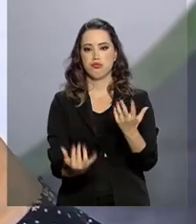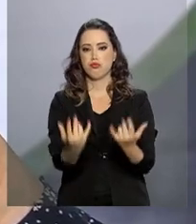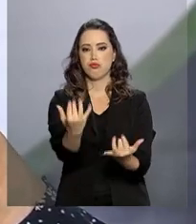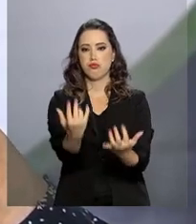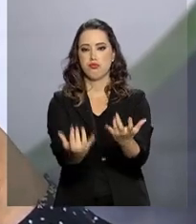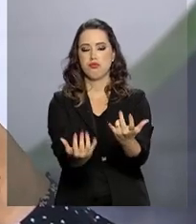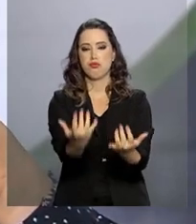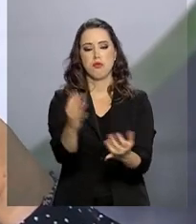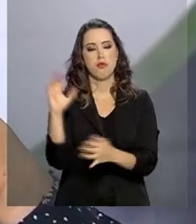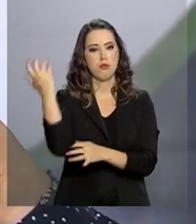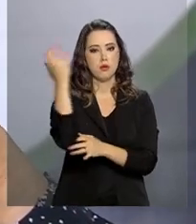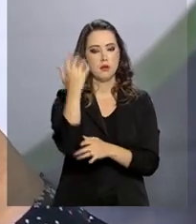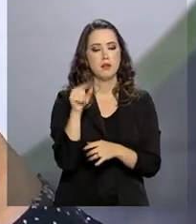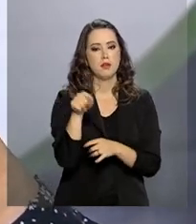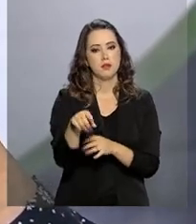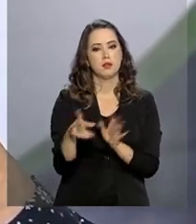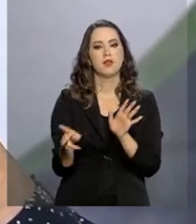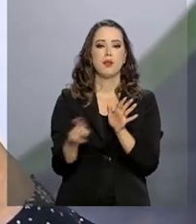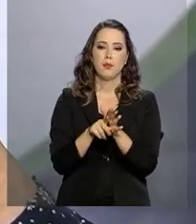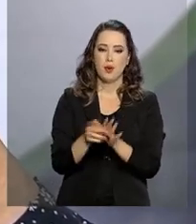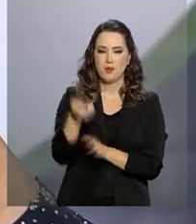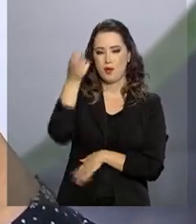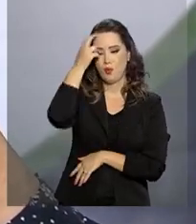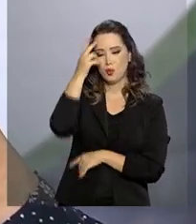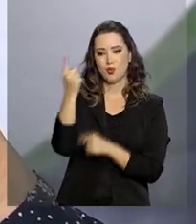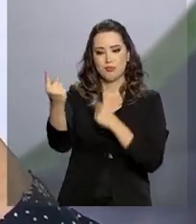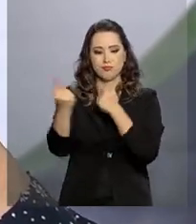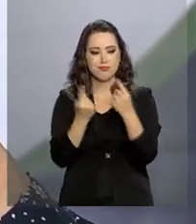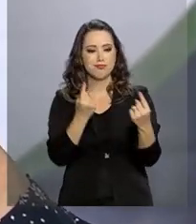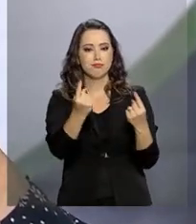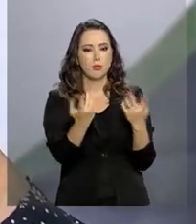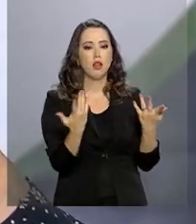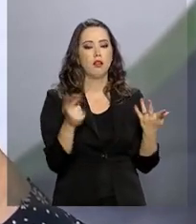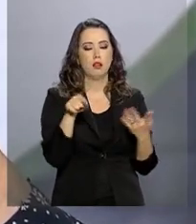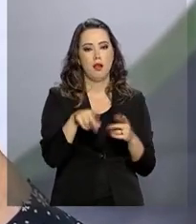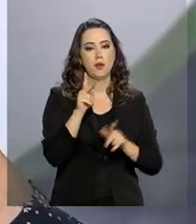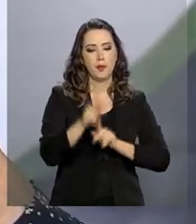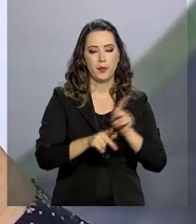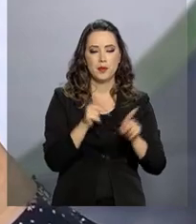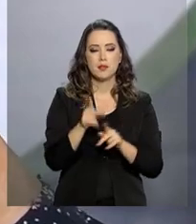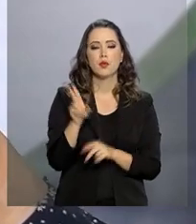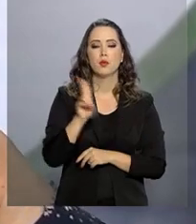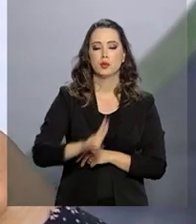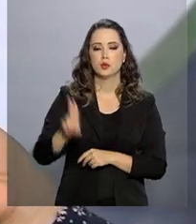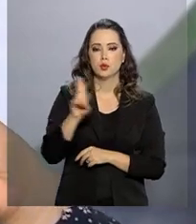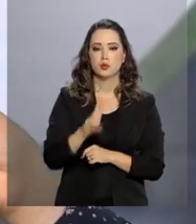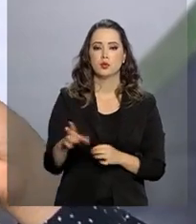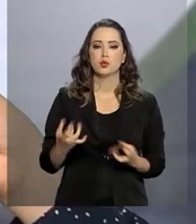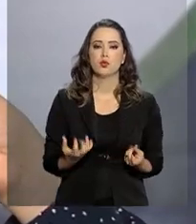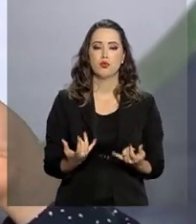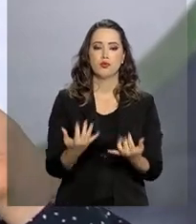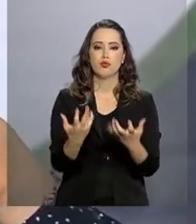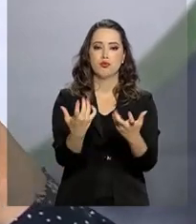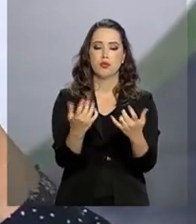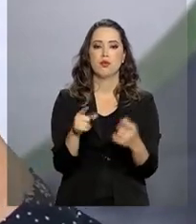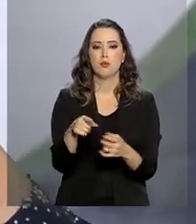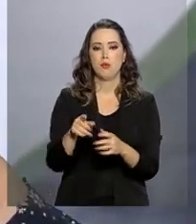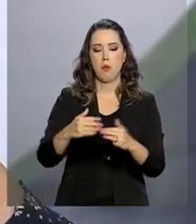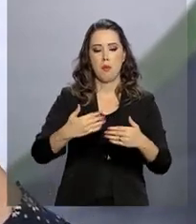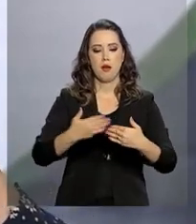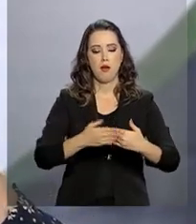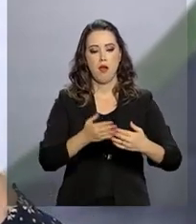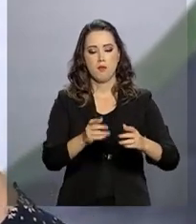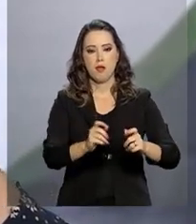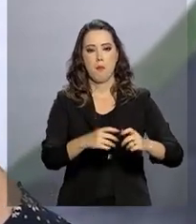vegetação culturalmente em algumas regiões do país a população ainda usa o fogo para limpar